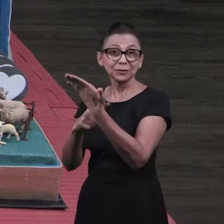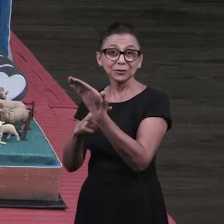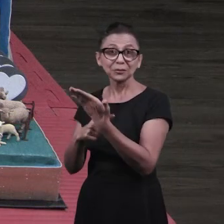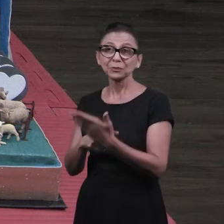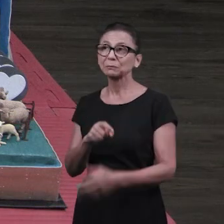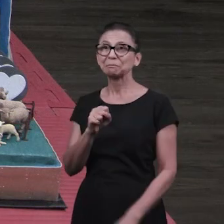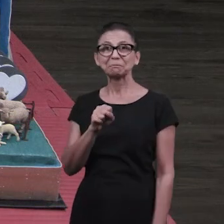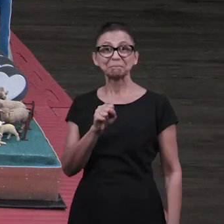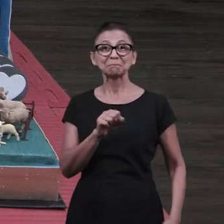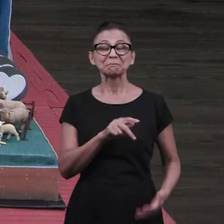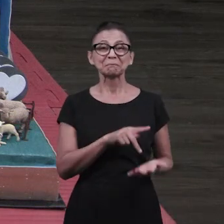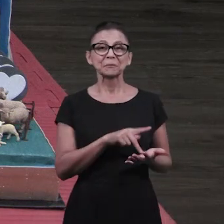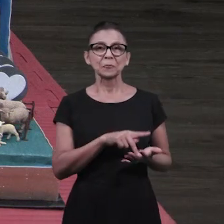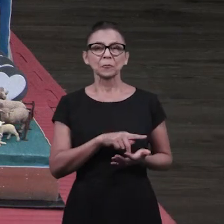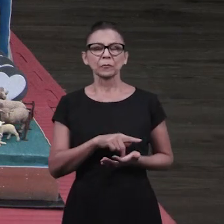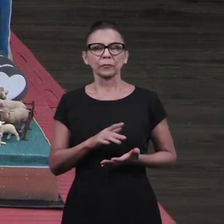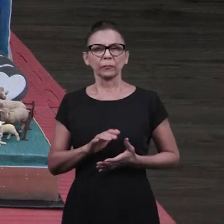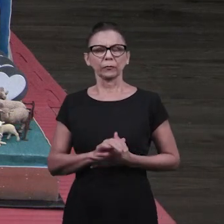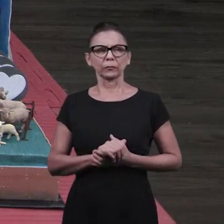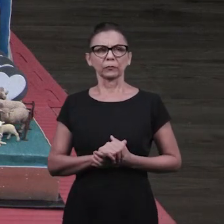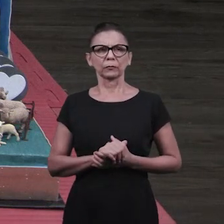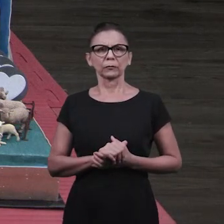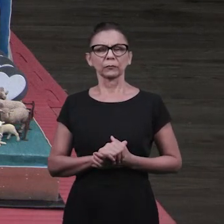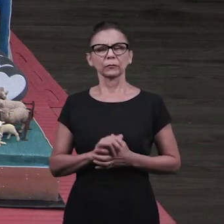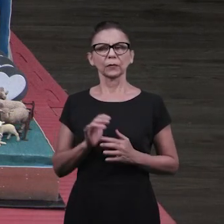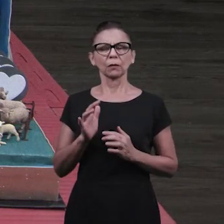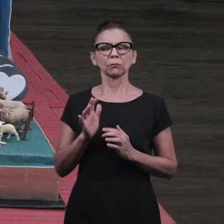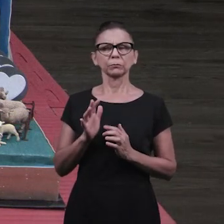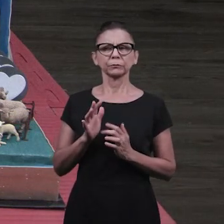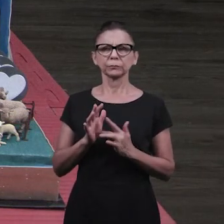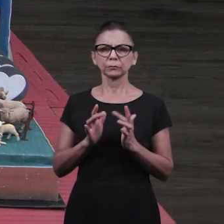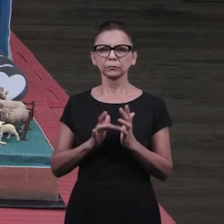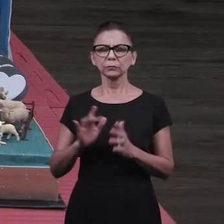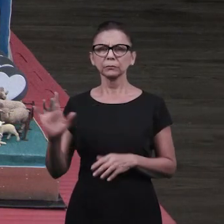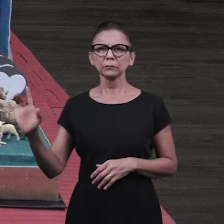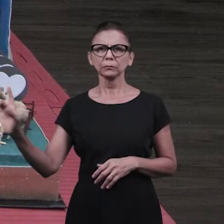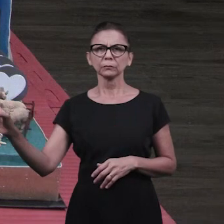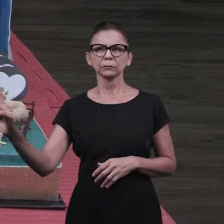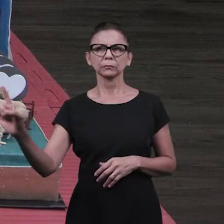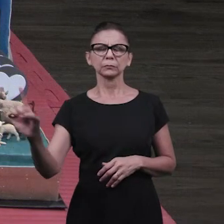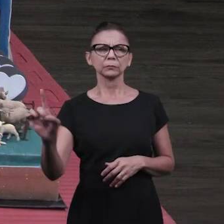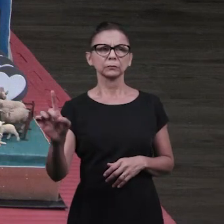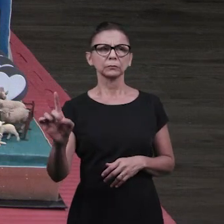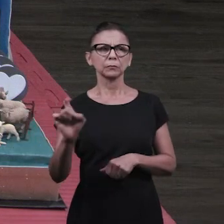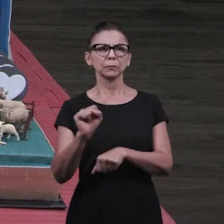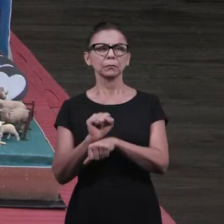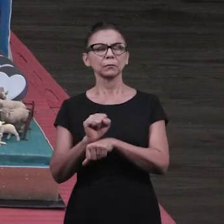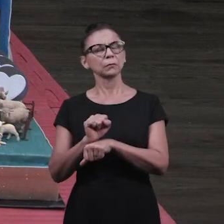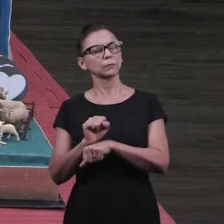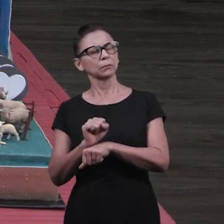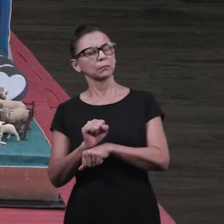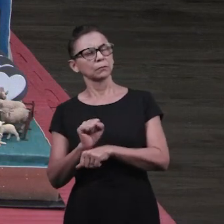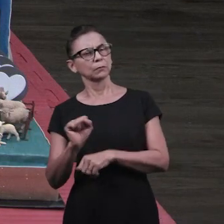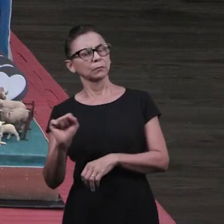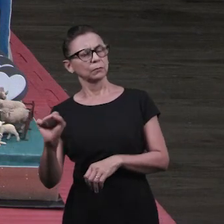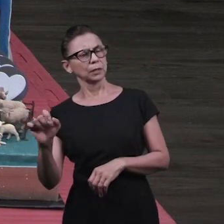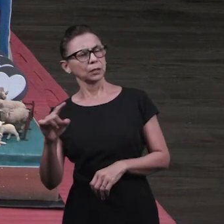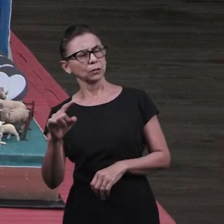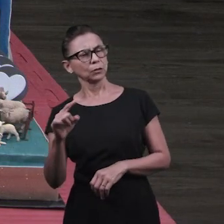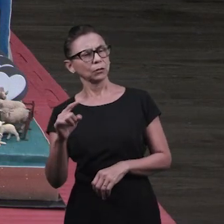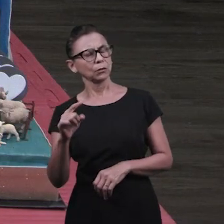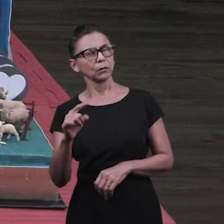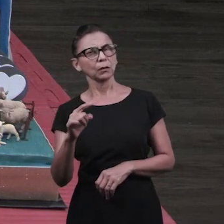mesmo. Então Jesus parou e mandou chamar Bartimeu e perguntou o que ele